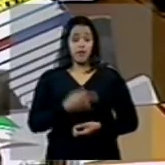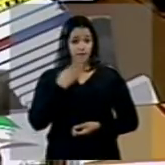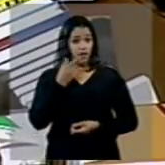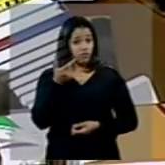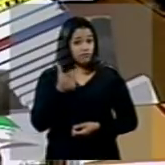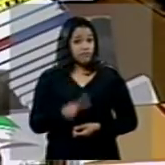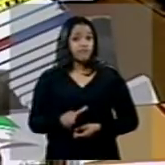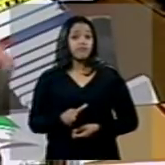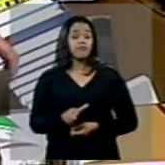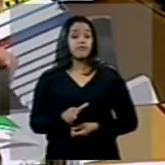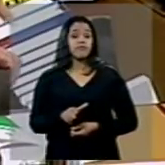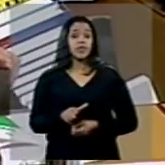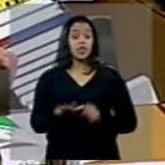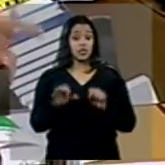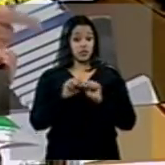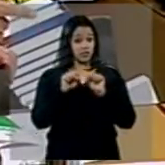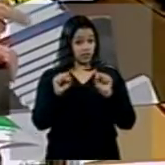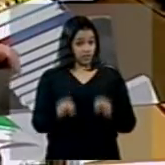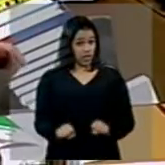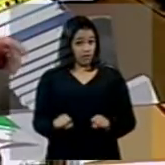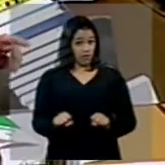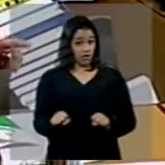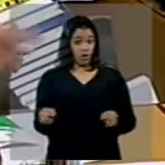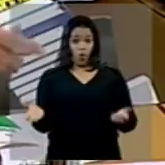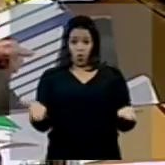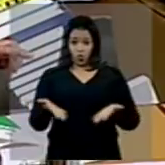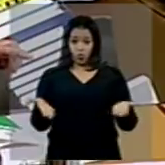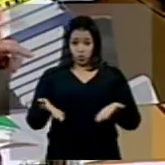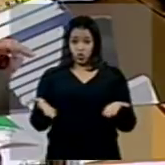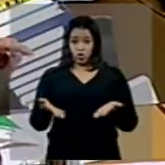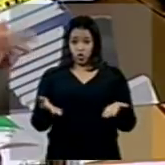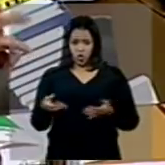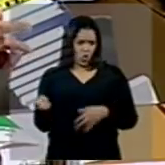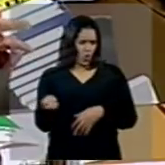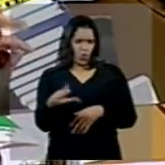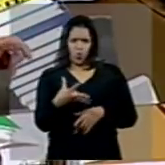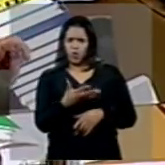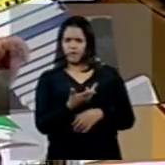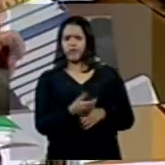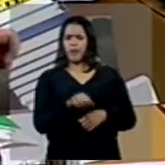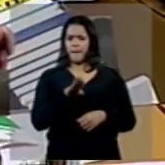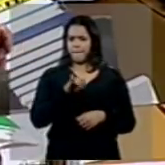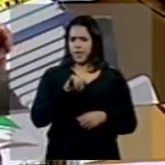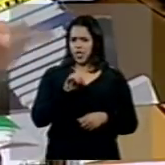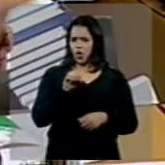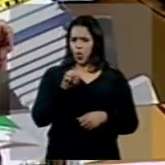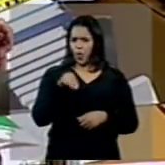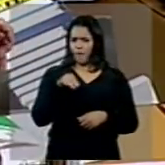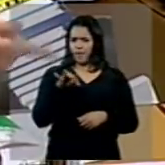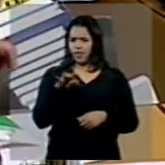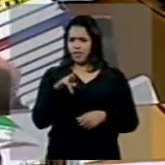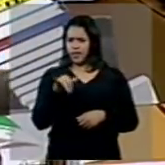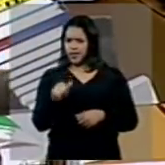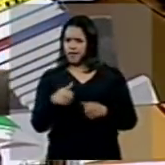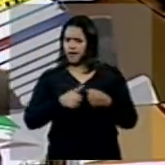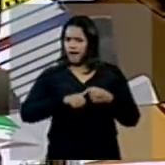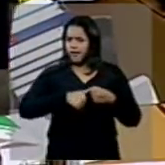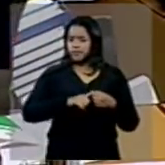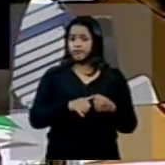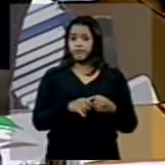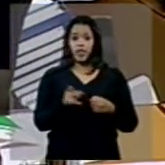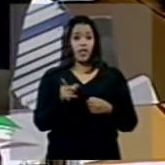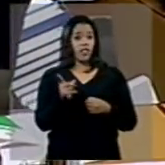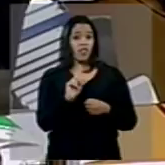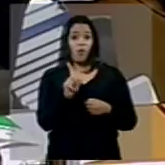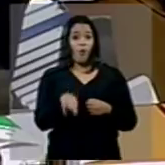Repito, o sistema moderno de identificação biométrico não é linear no território